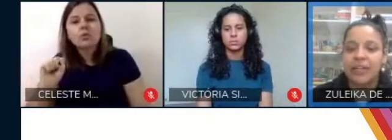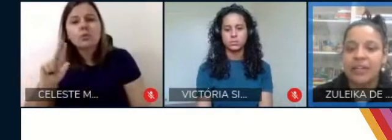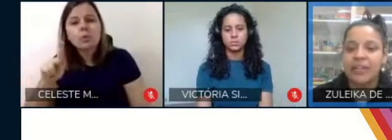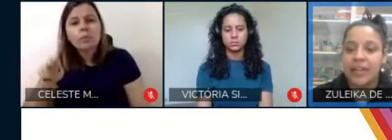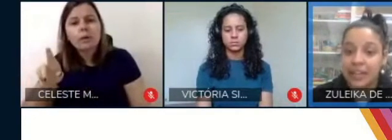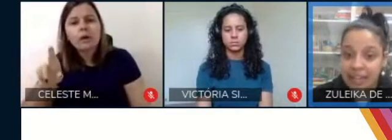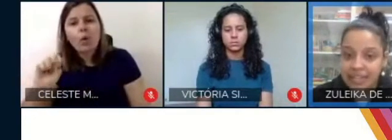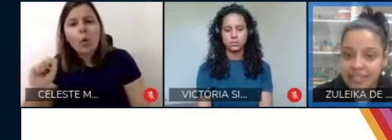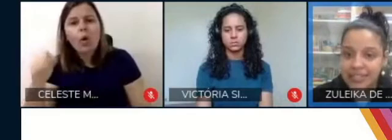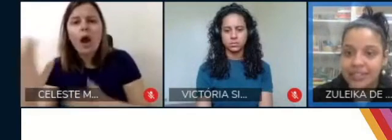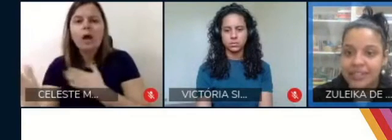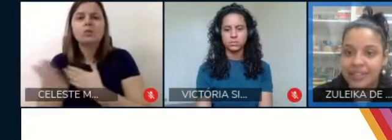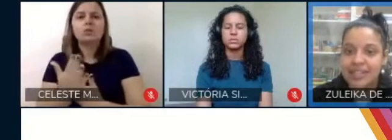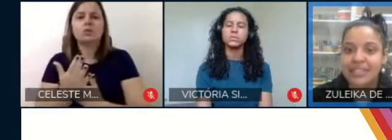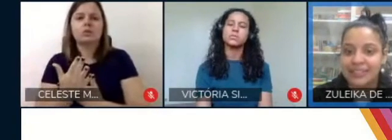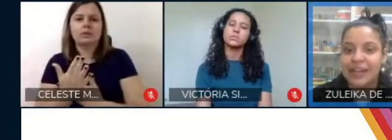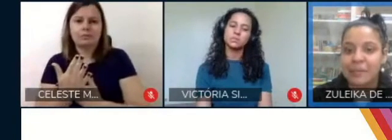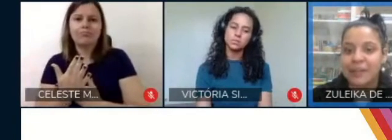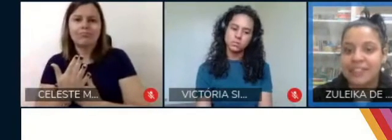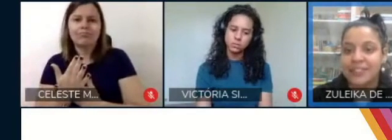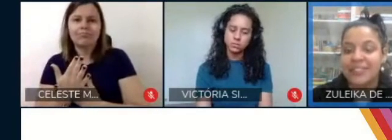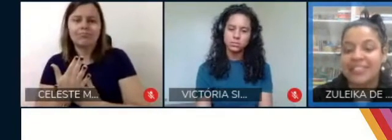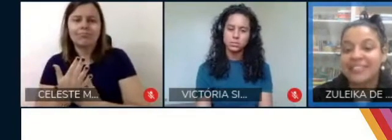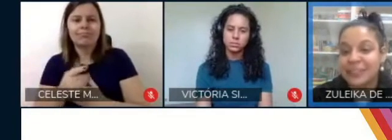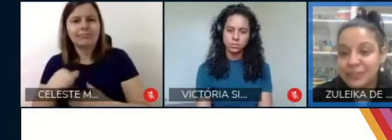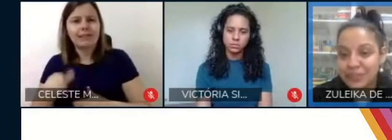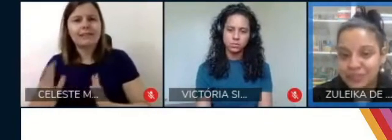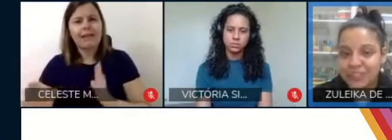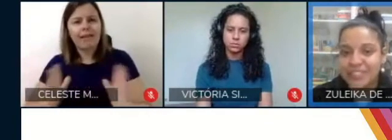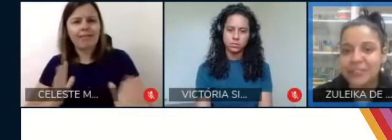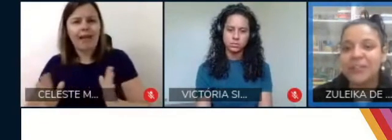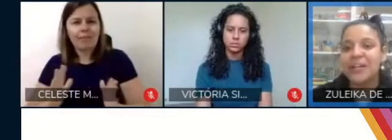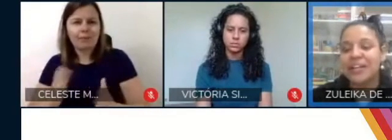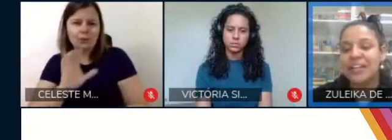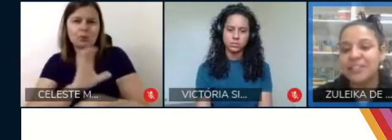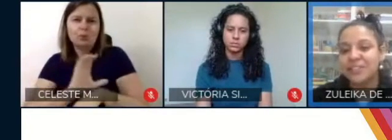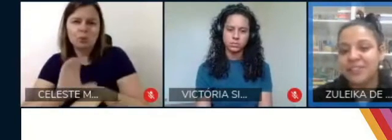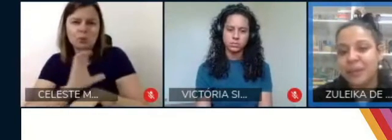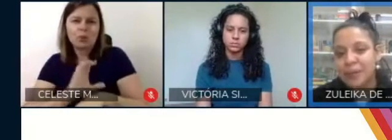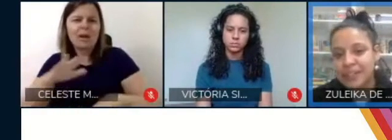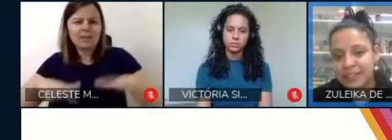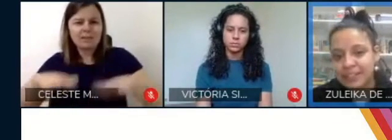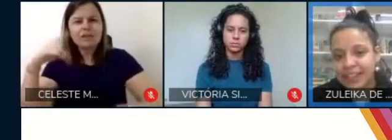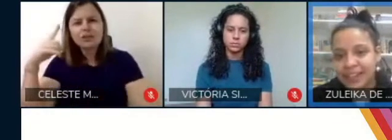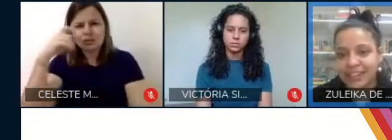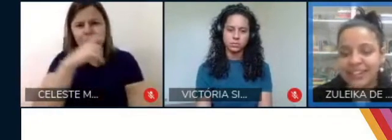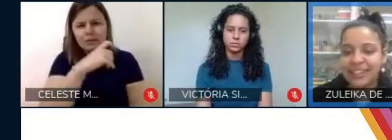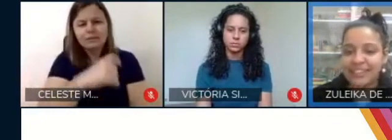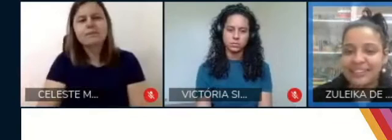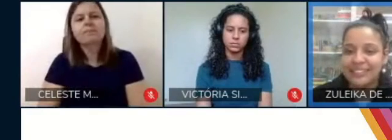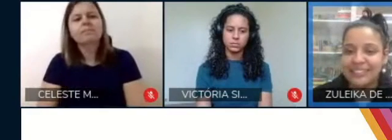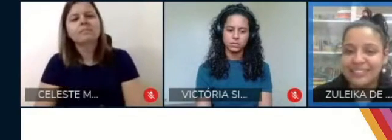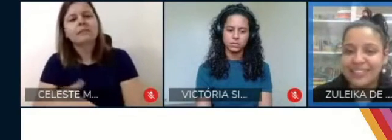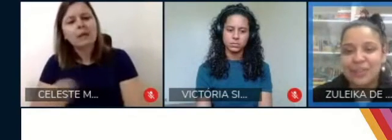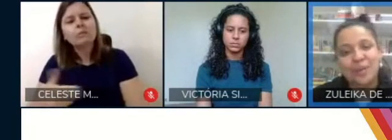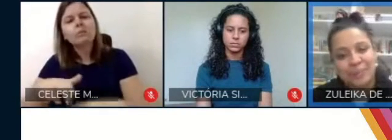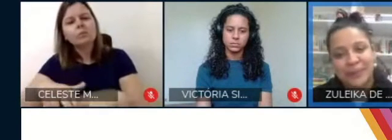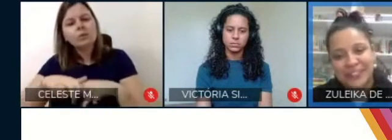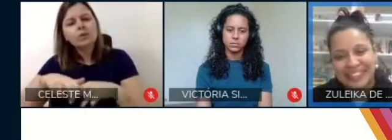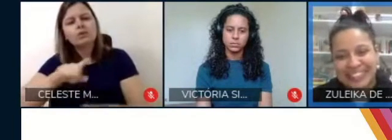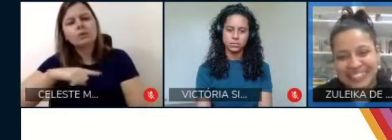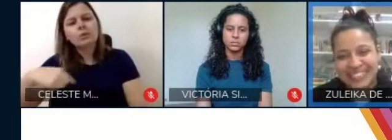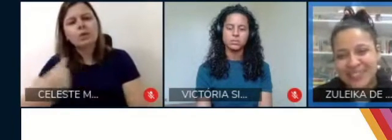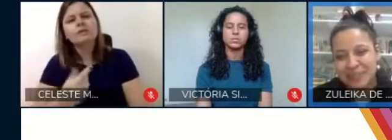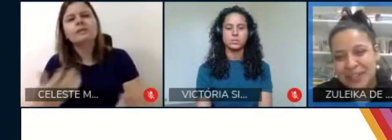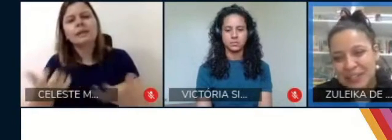isso, né, nessa etapa que às vezes é tão difícil, né, a gente vem para tentar dar